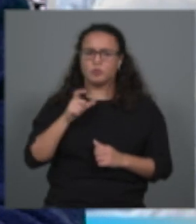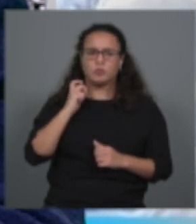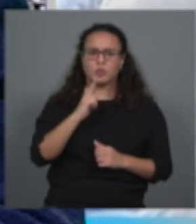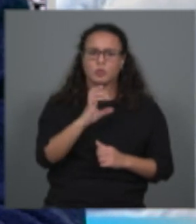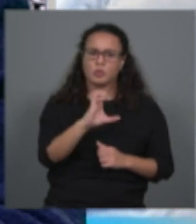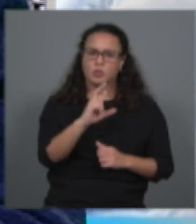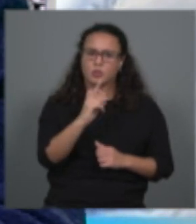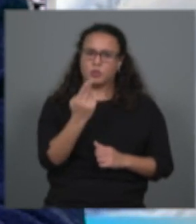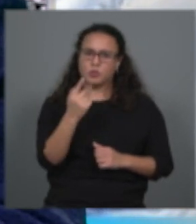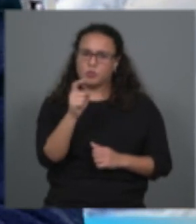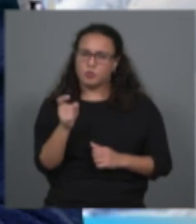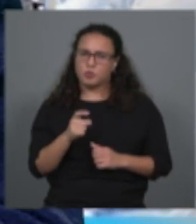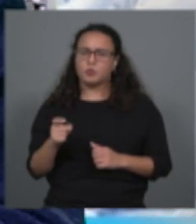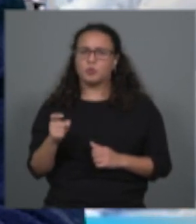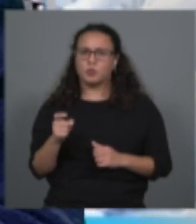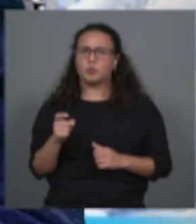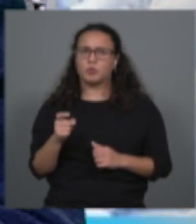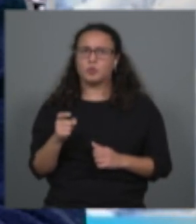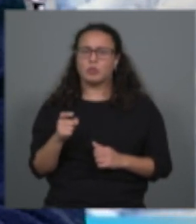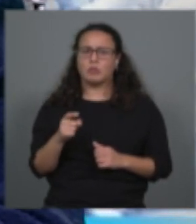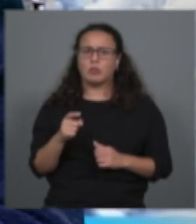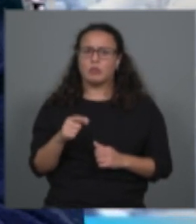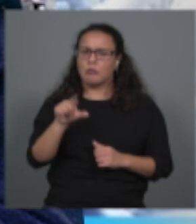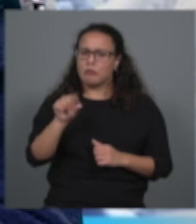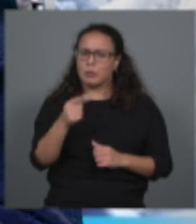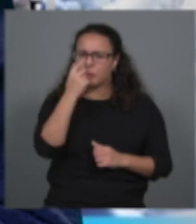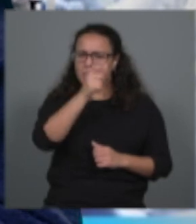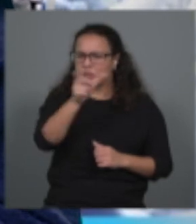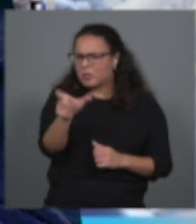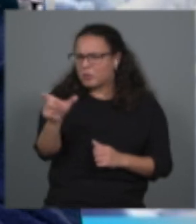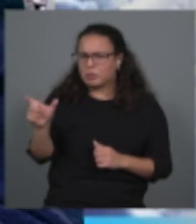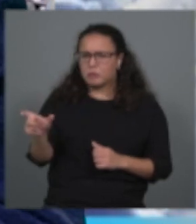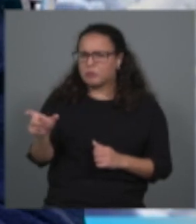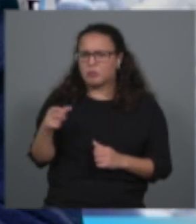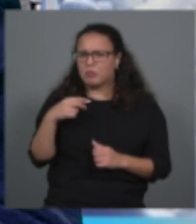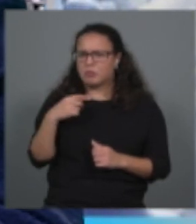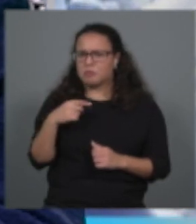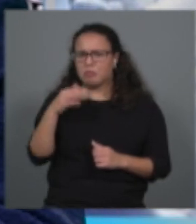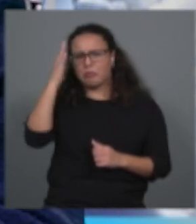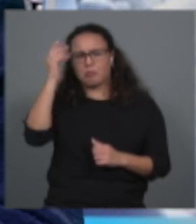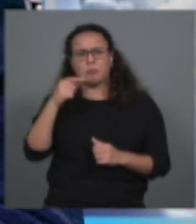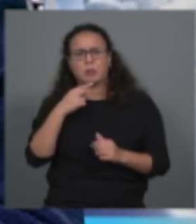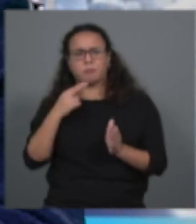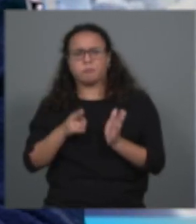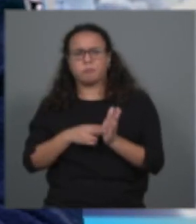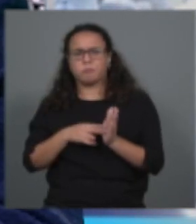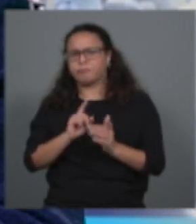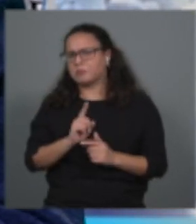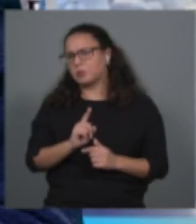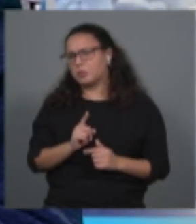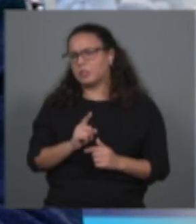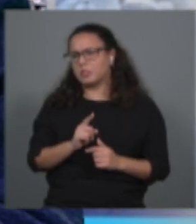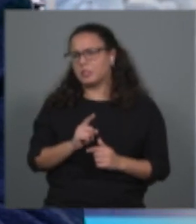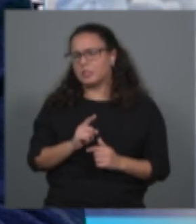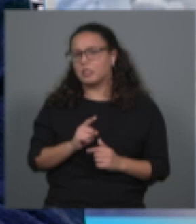pessoas. E mesmo os não crentes, ou o pouco praticantes, tinham por ele uma